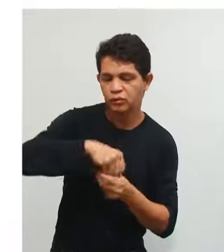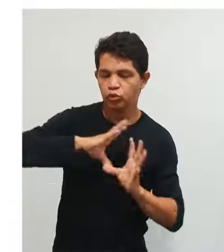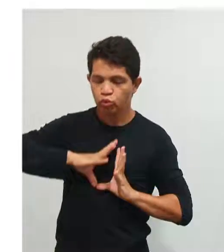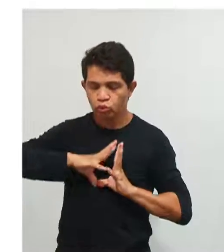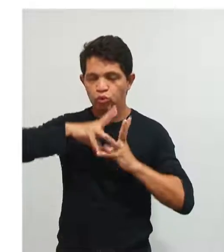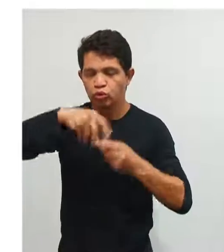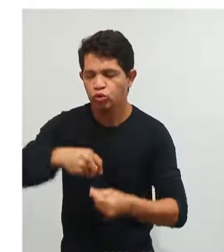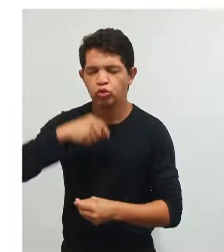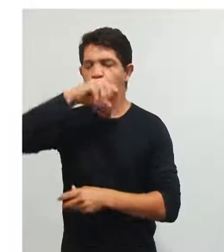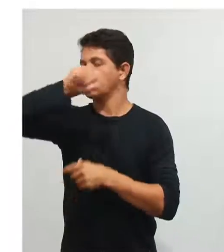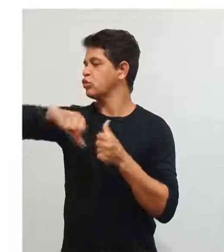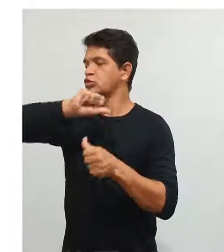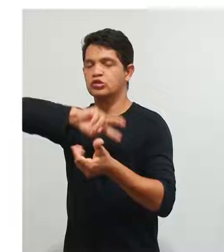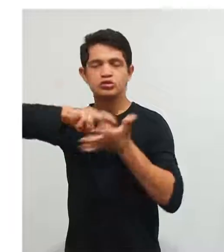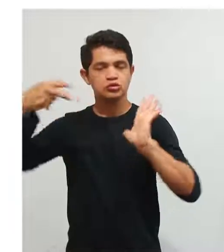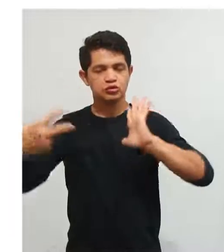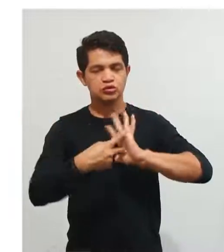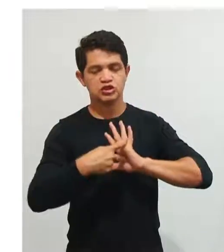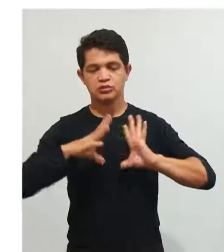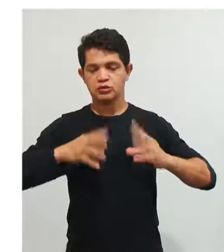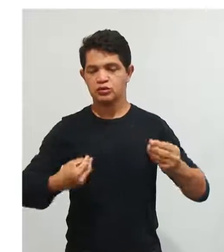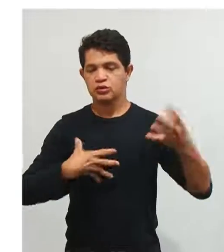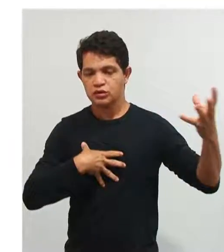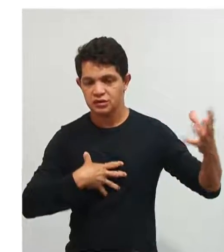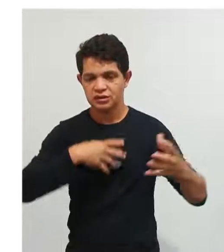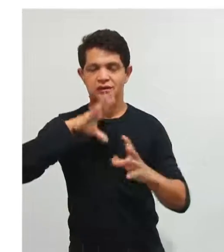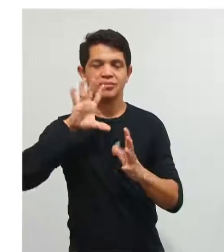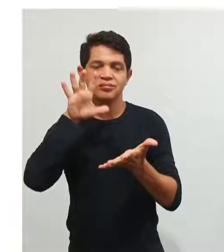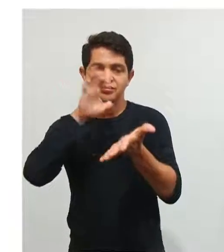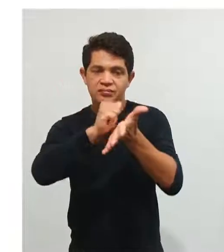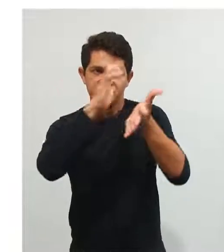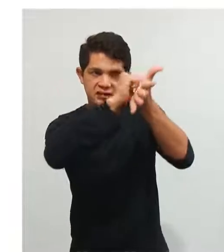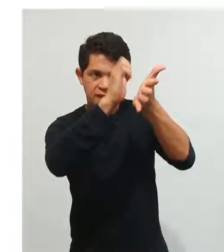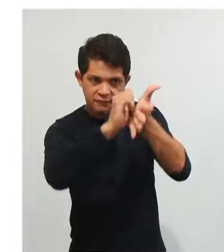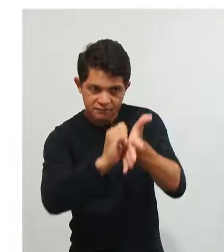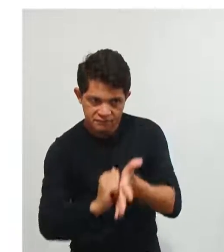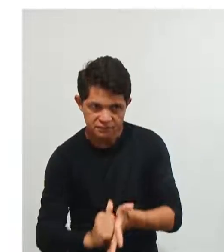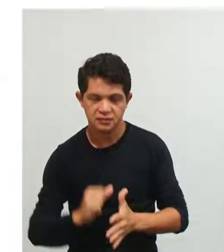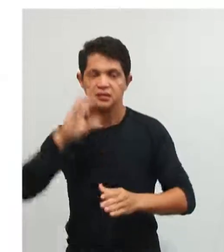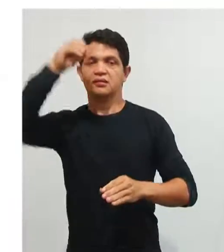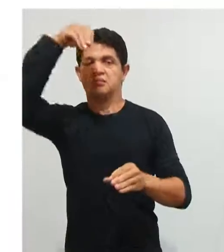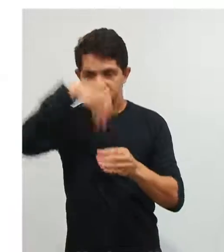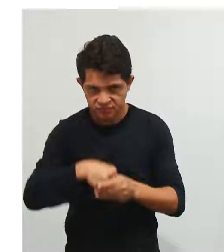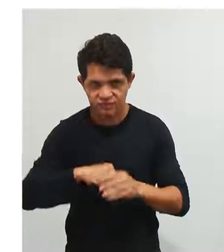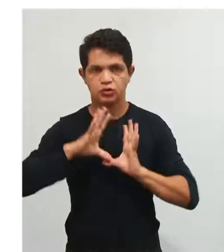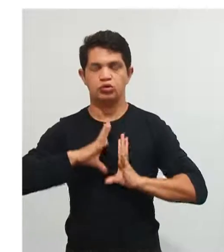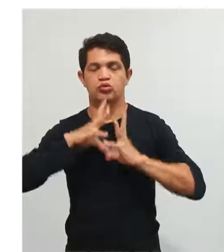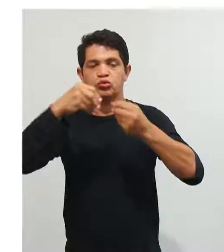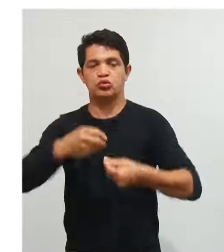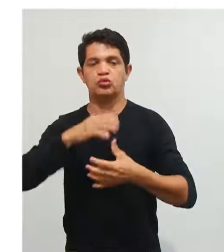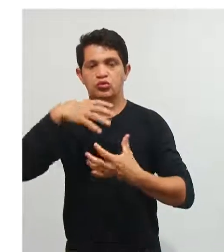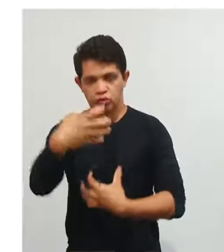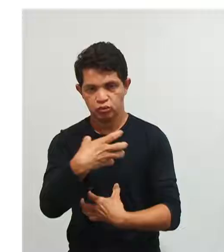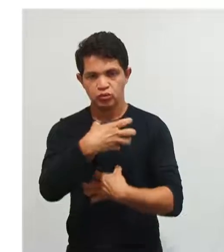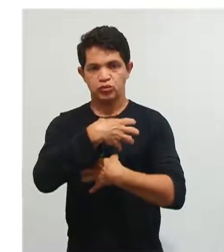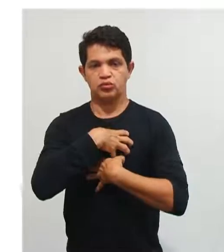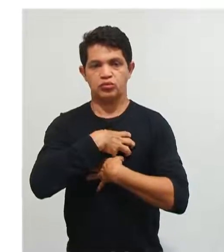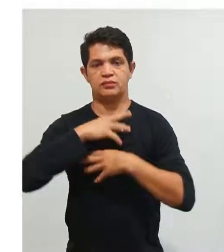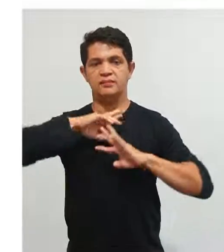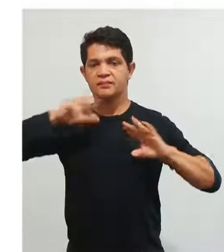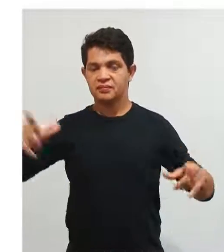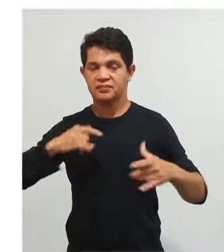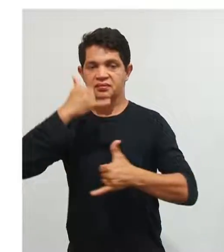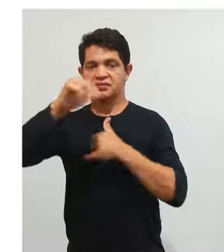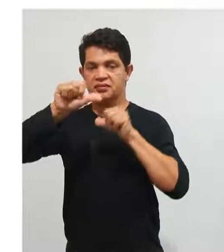merengue, calypso e jazz foram adicionados ao estilo, que seria posteriormente conhecido como